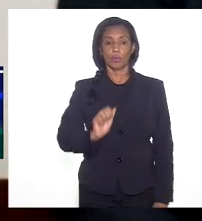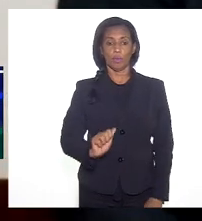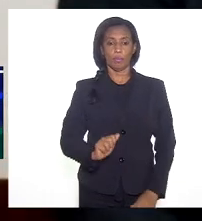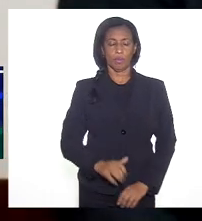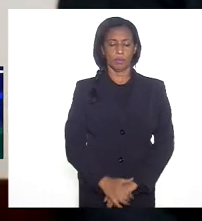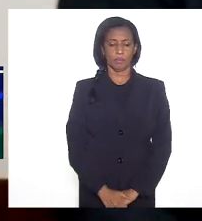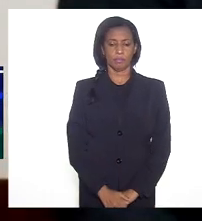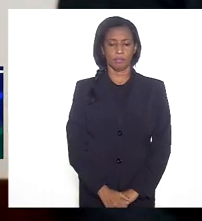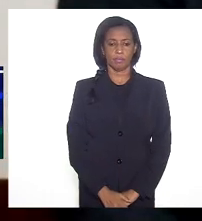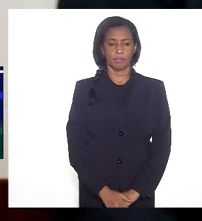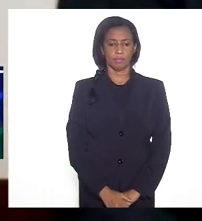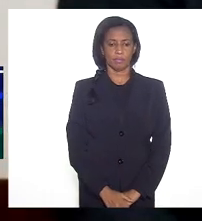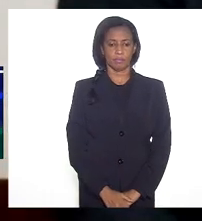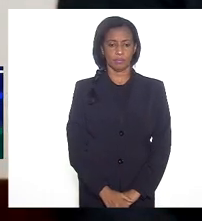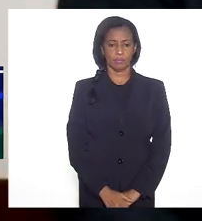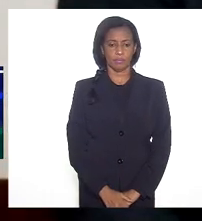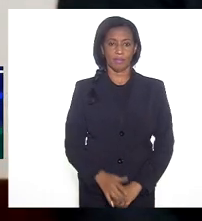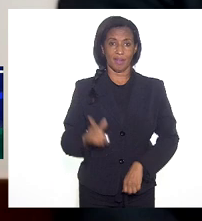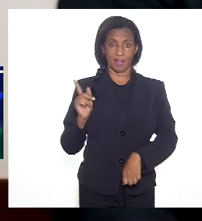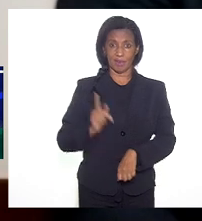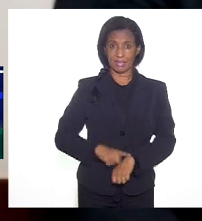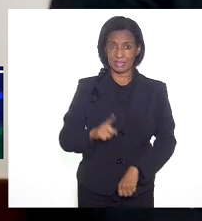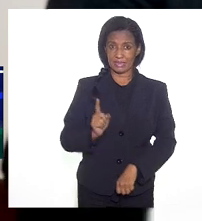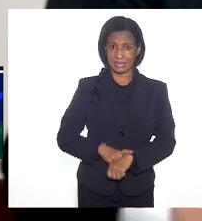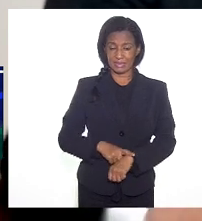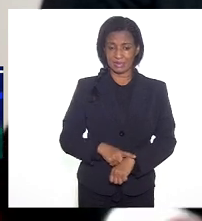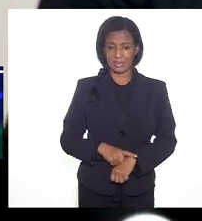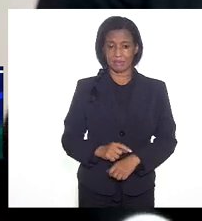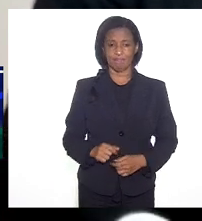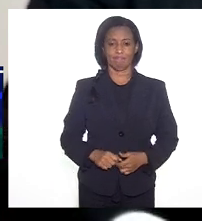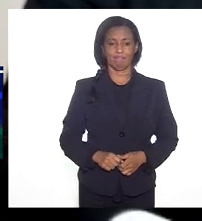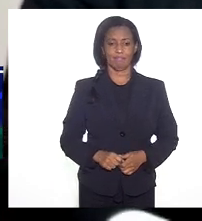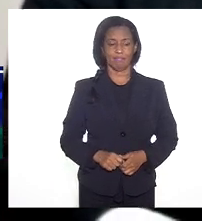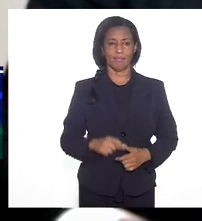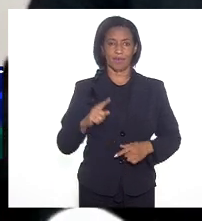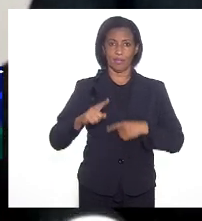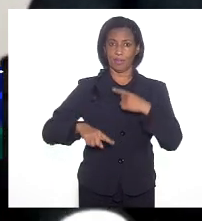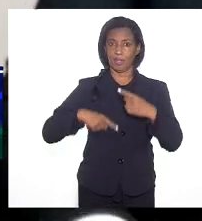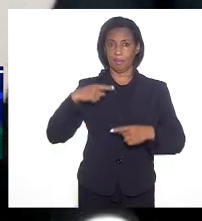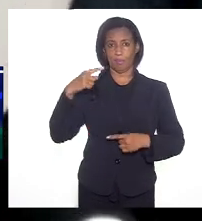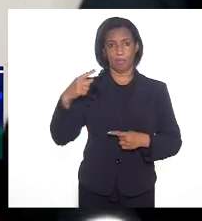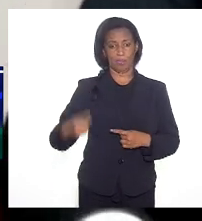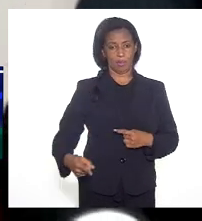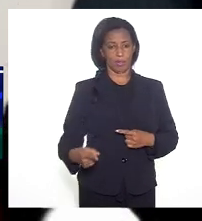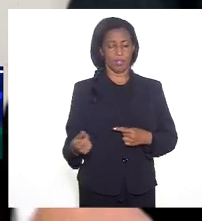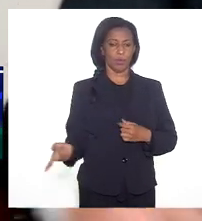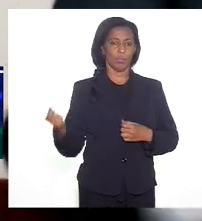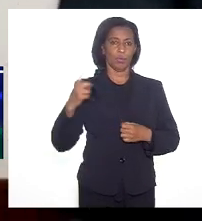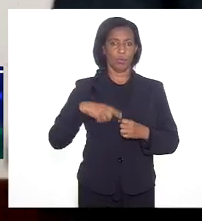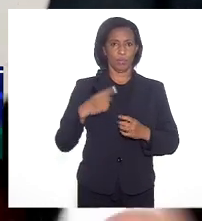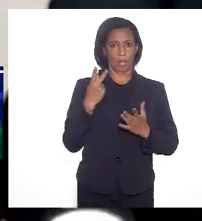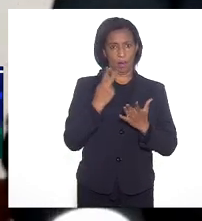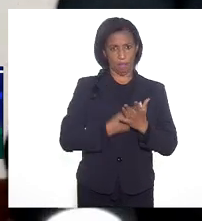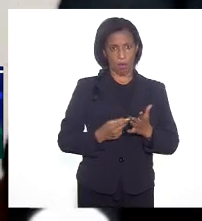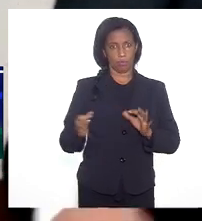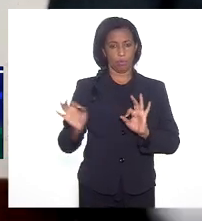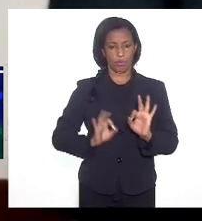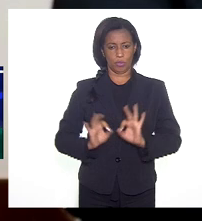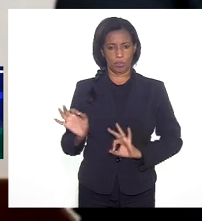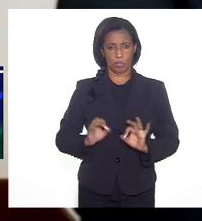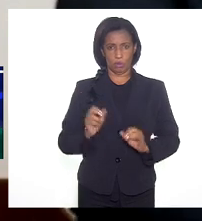mas decorrido o nosso tempo regulamentar fica para a próxima vez quando voltar para a pauta o projeto ok